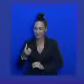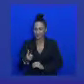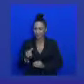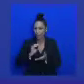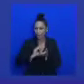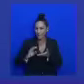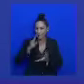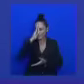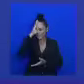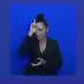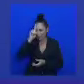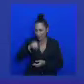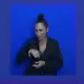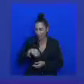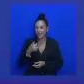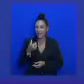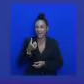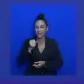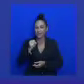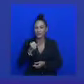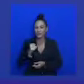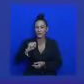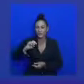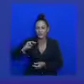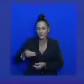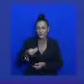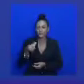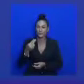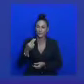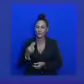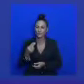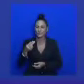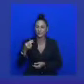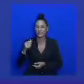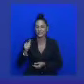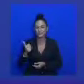5.756, com prêmio principal acumulado em